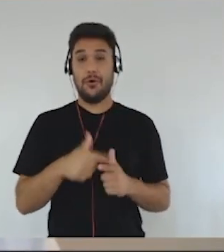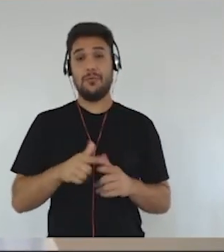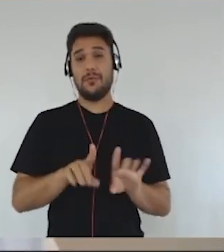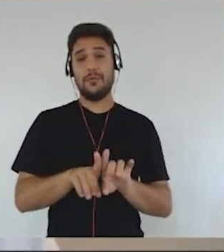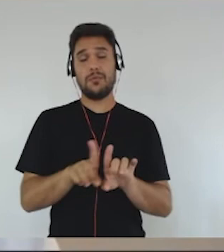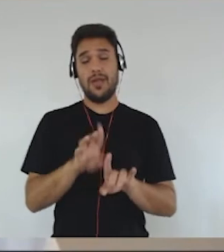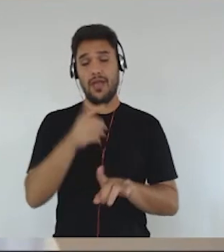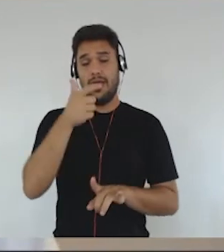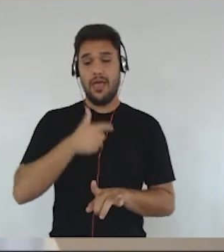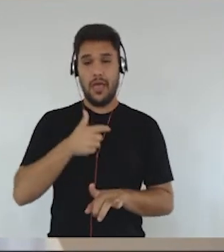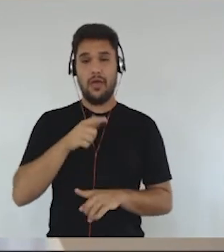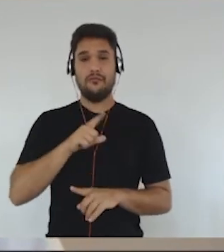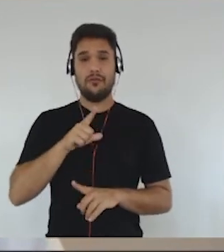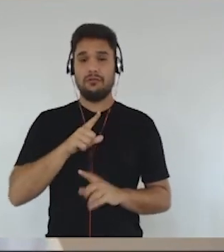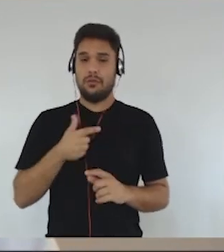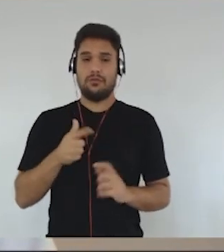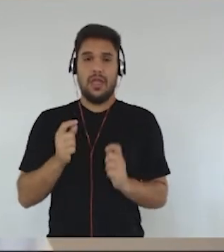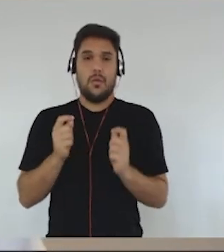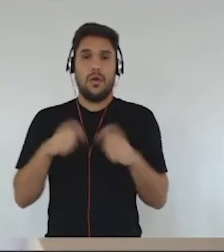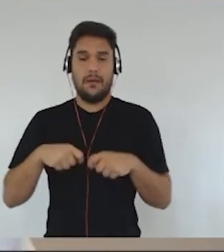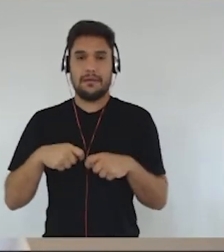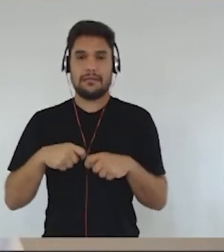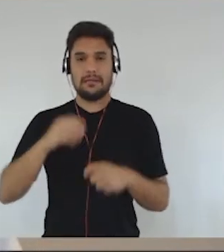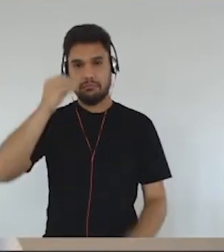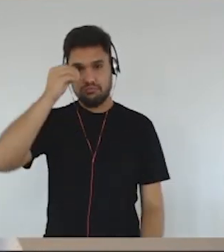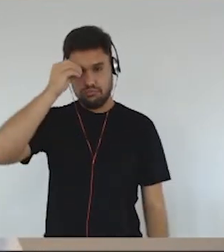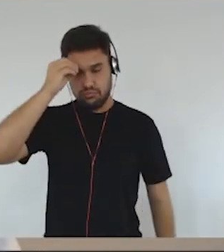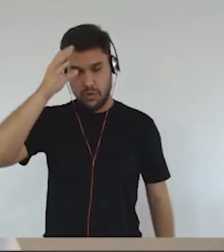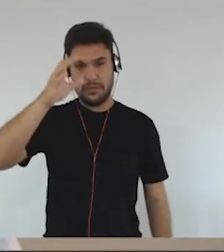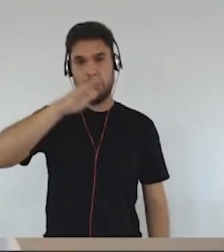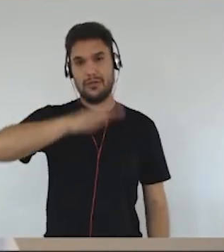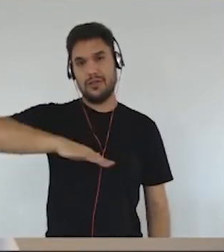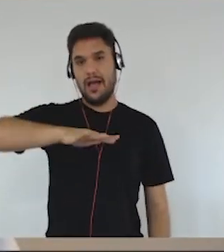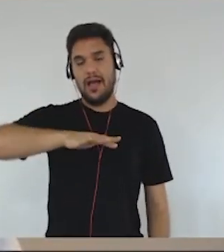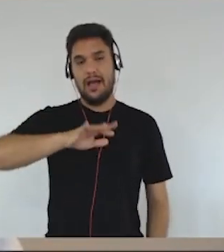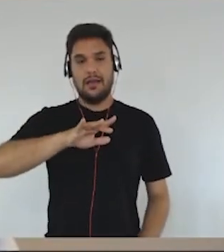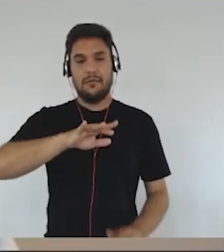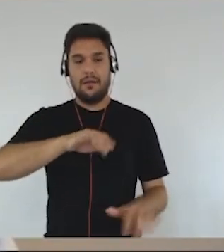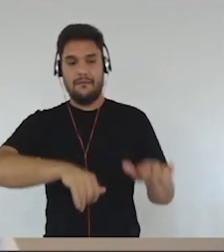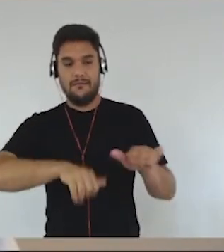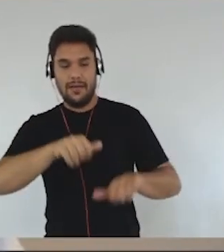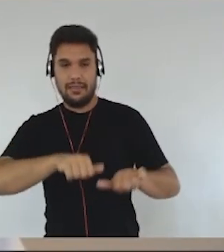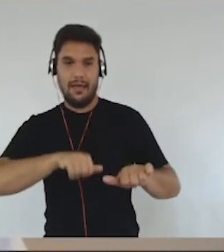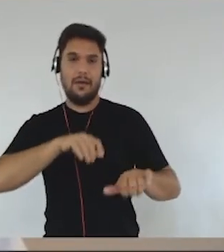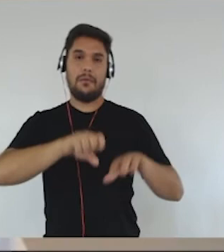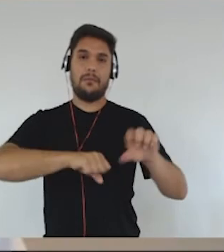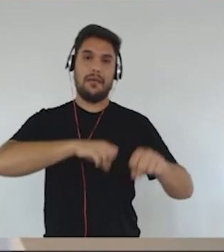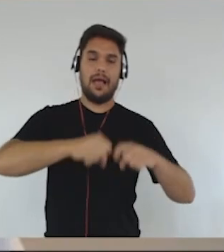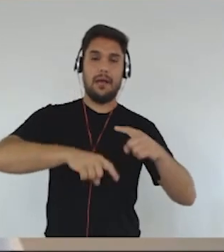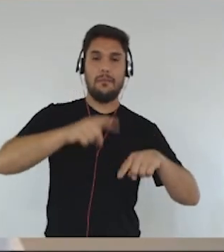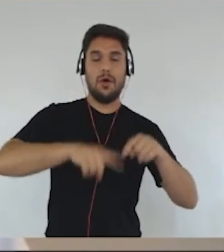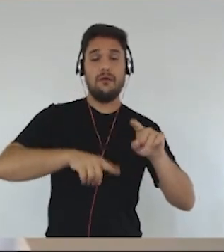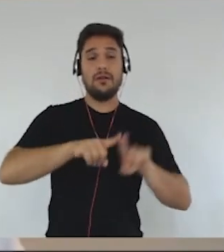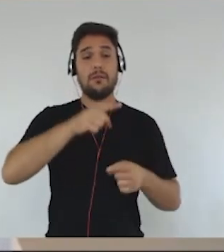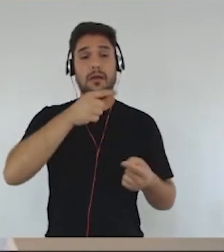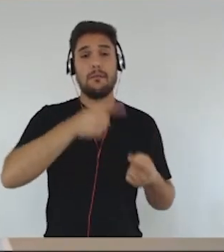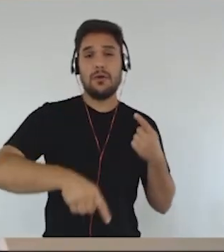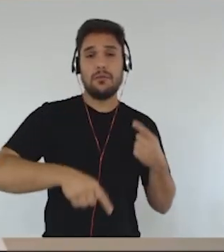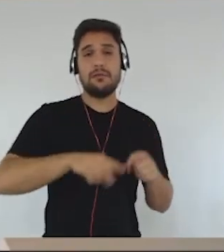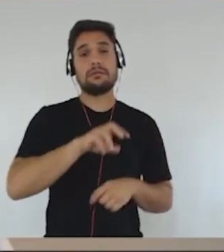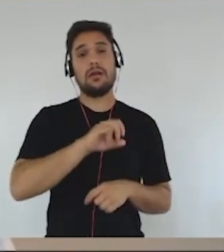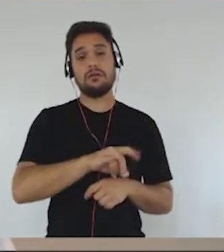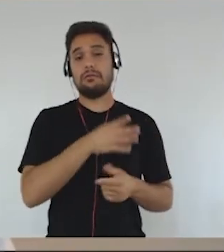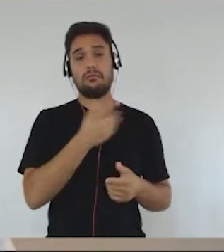vou ter uma pessoa com pouca capacitação para fazer esse tipo de análise e, ao mesmo tempo, como há uma previsão de sanção pecuniária em caso